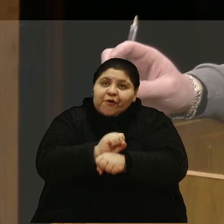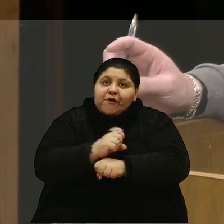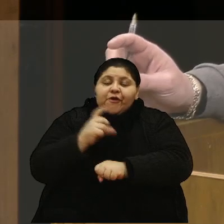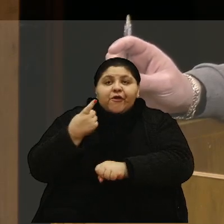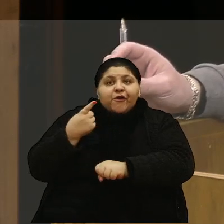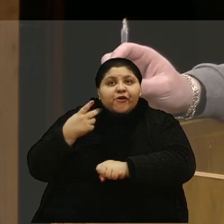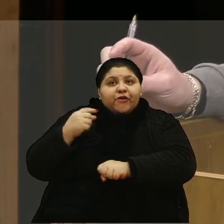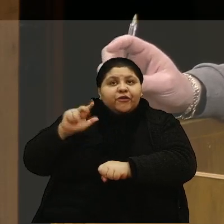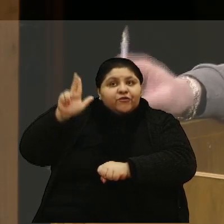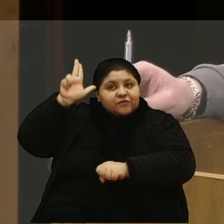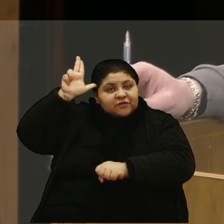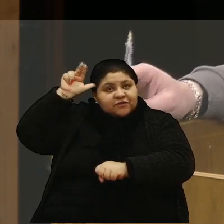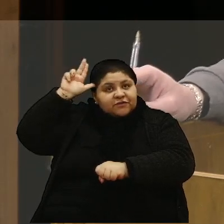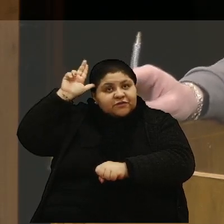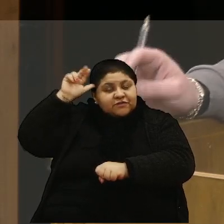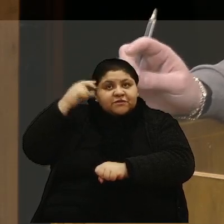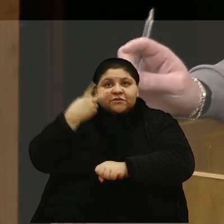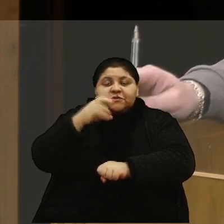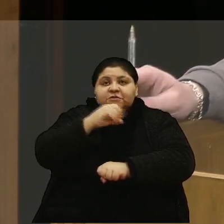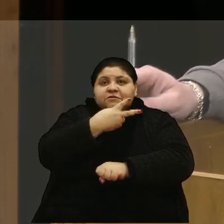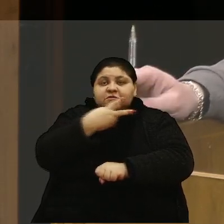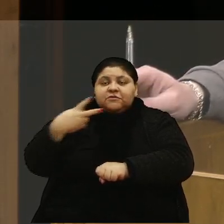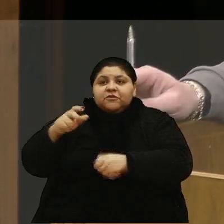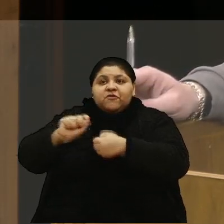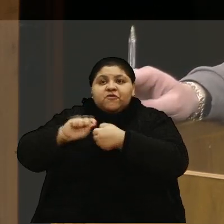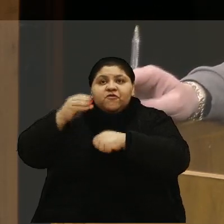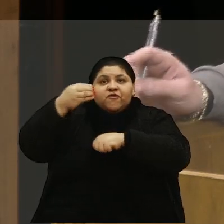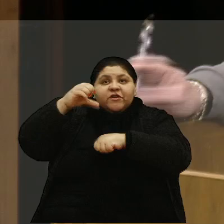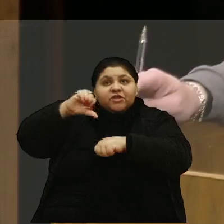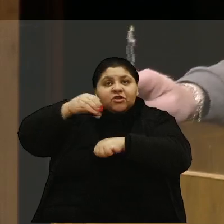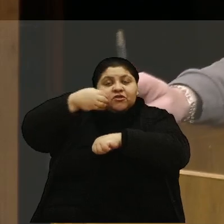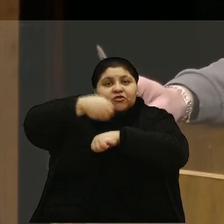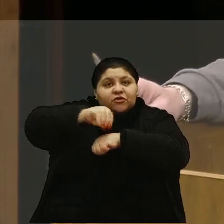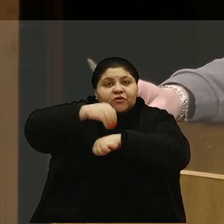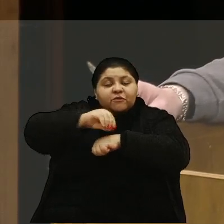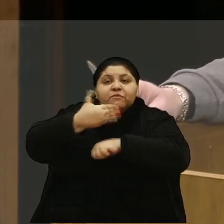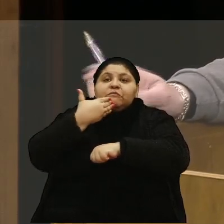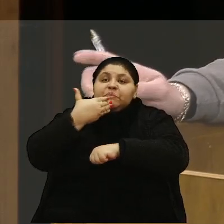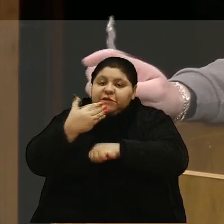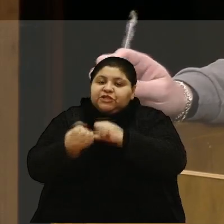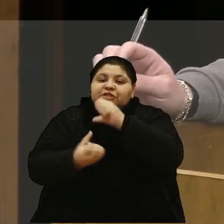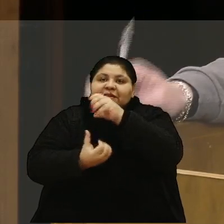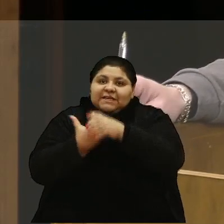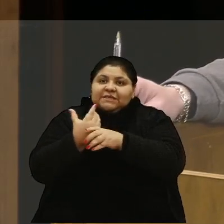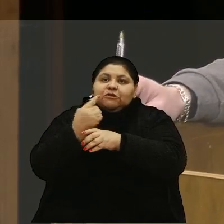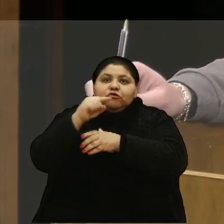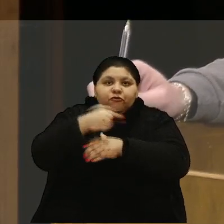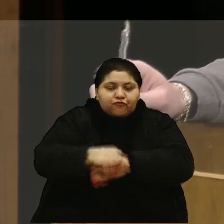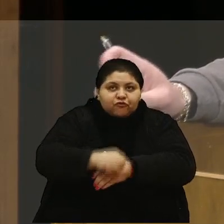de 2022, fiz nova indicação solicitando a criação do Fundo Municipal de Segurança Pública.